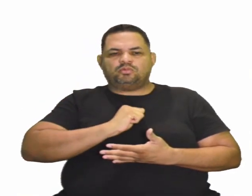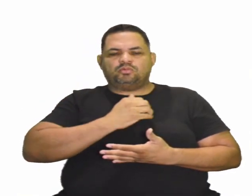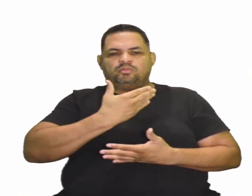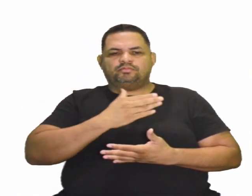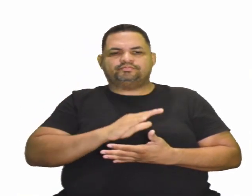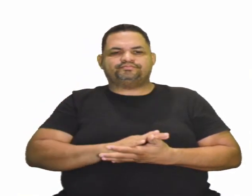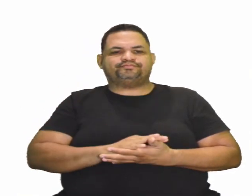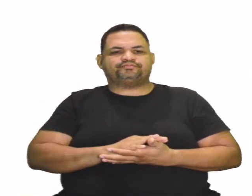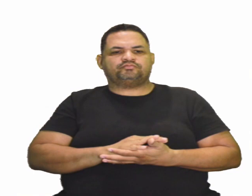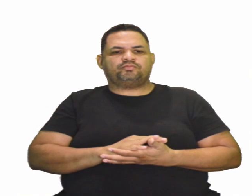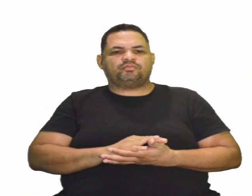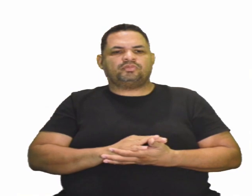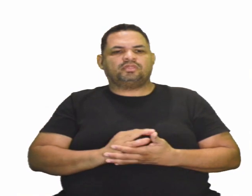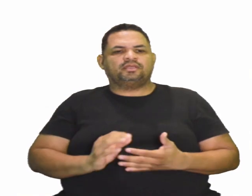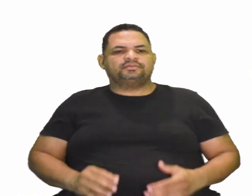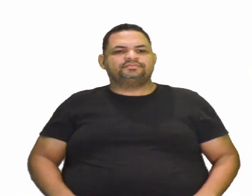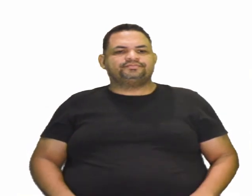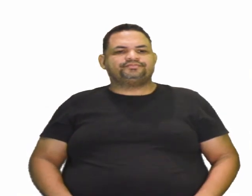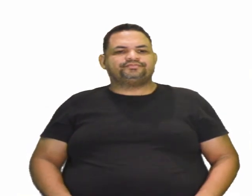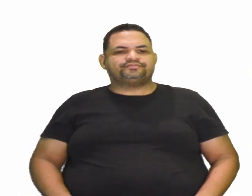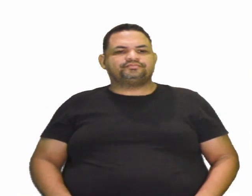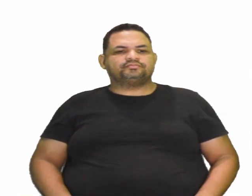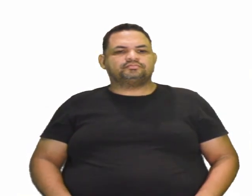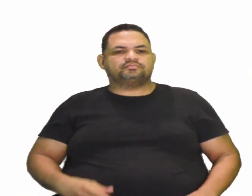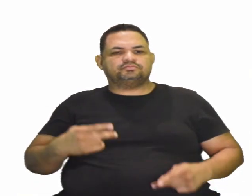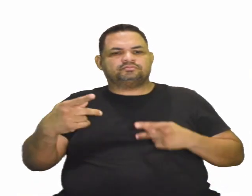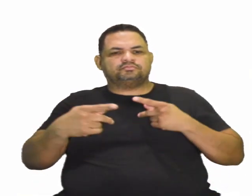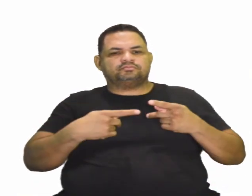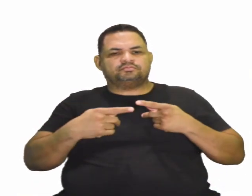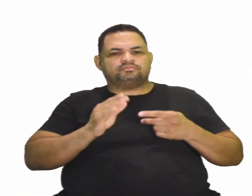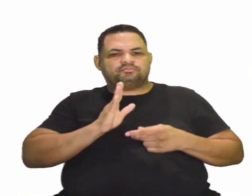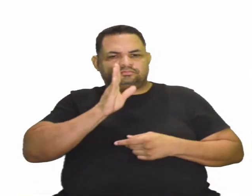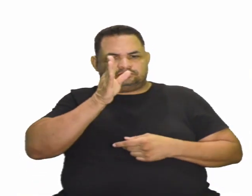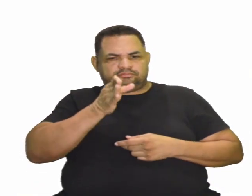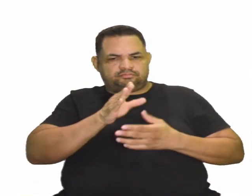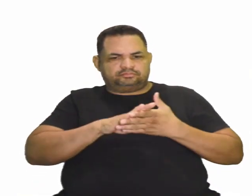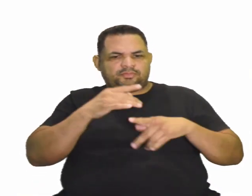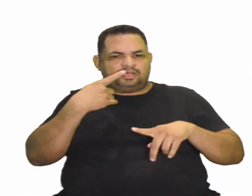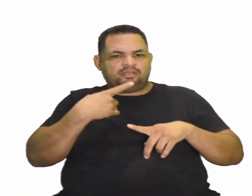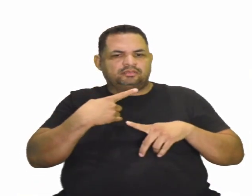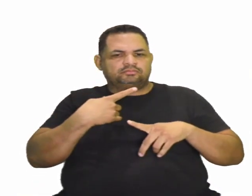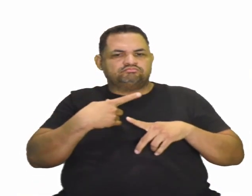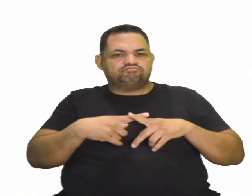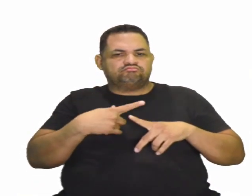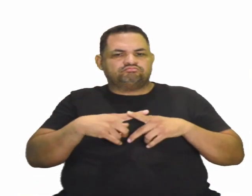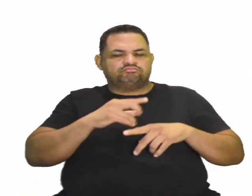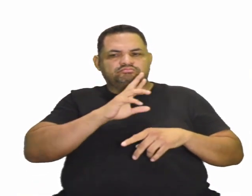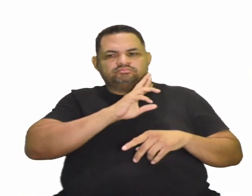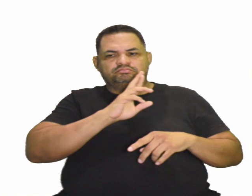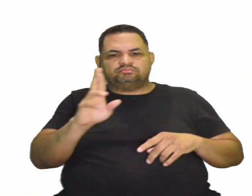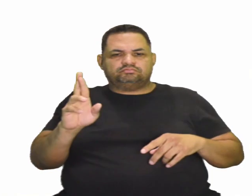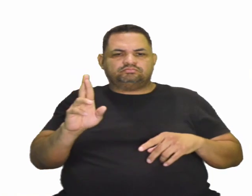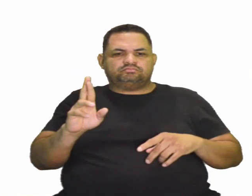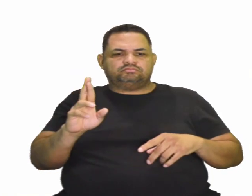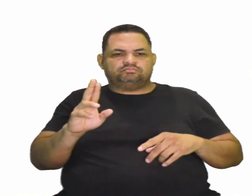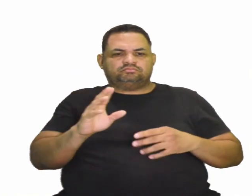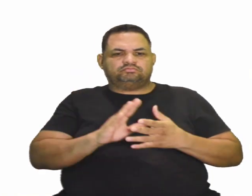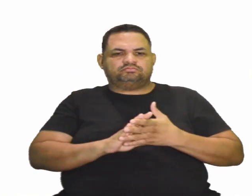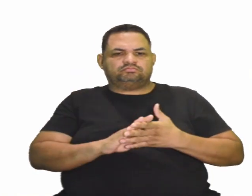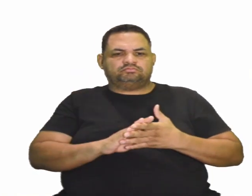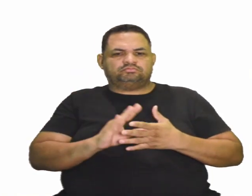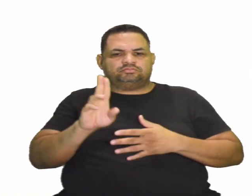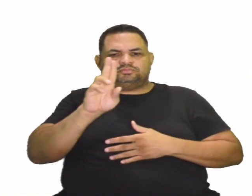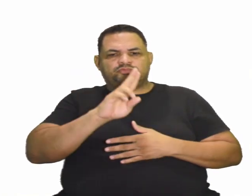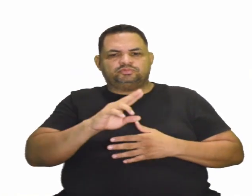Antropo, né? A palavra vem até aqui. O plano reto e motivos religiosos, somente a adoção